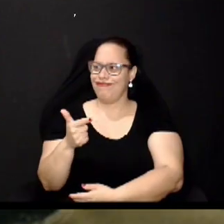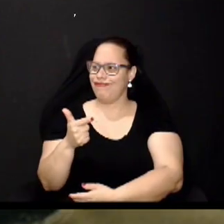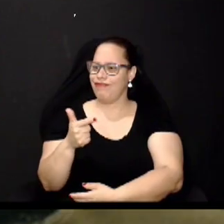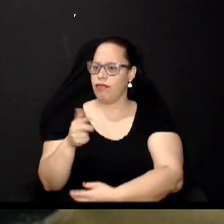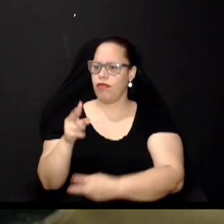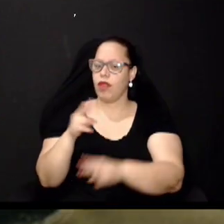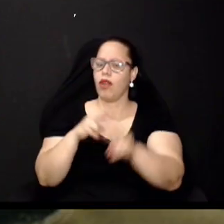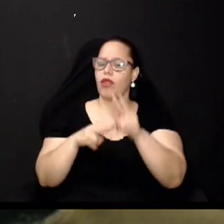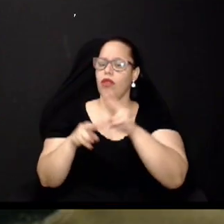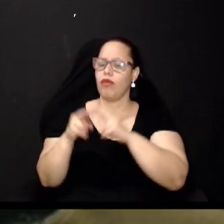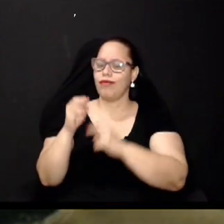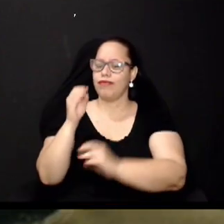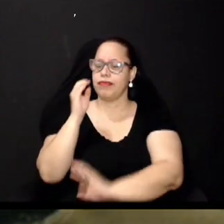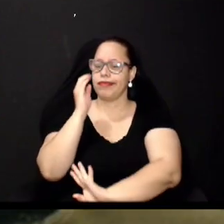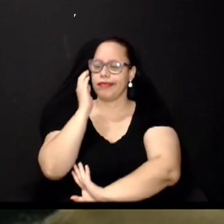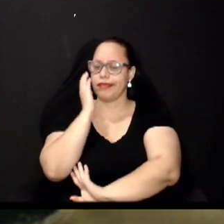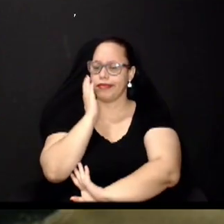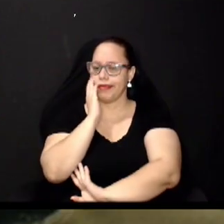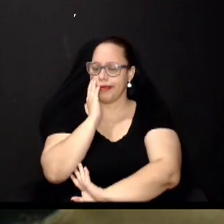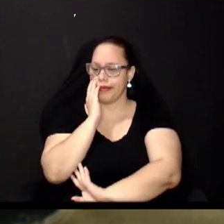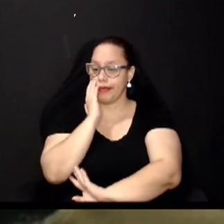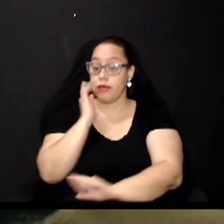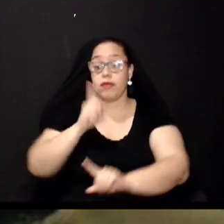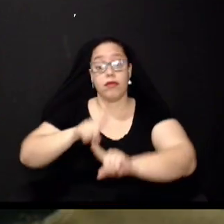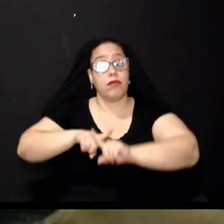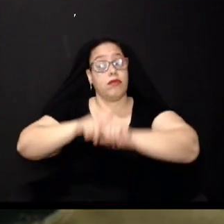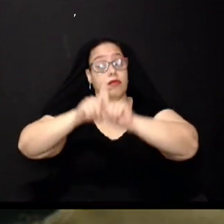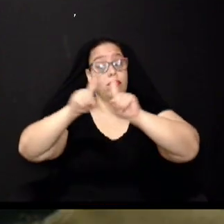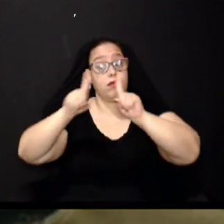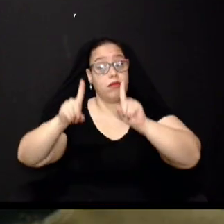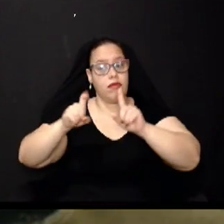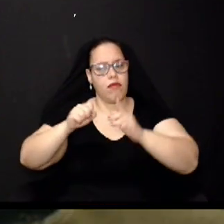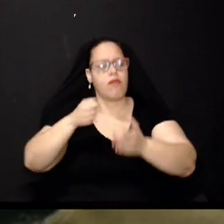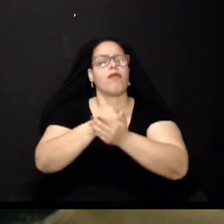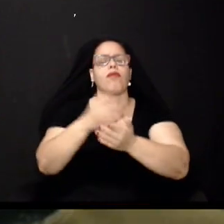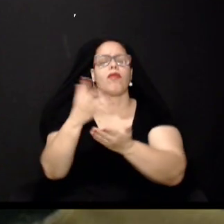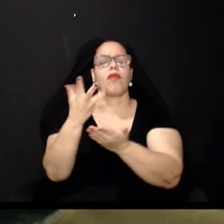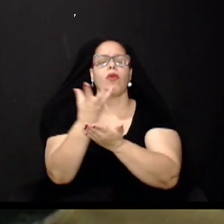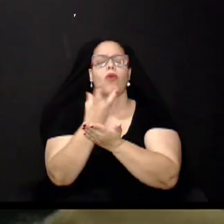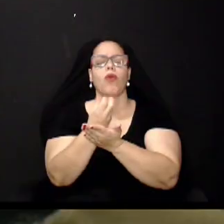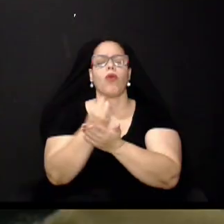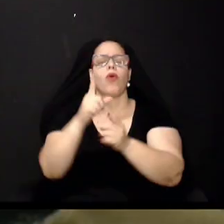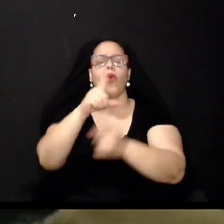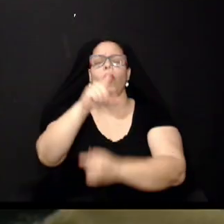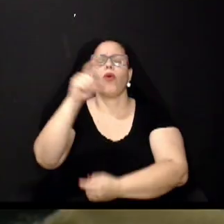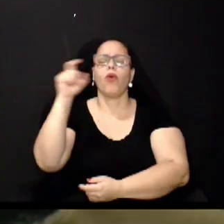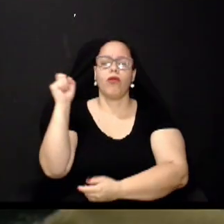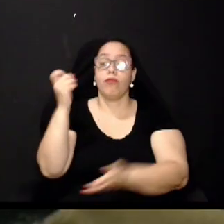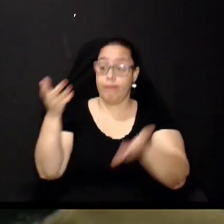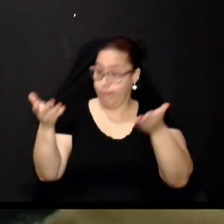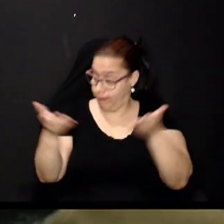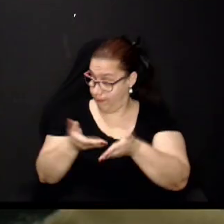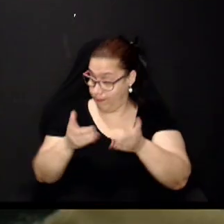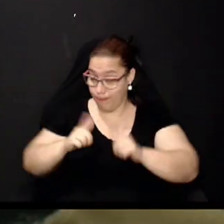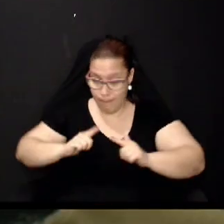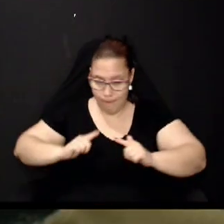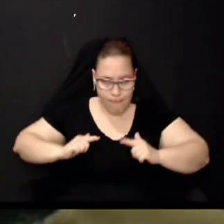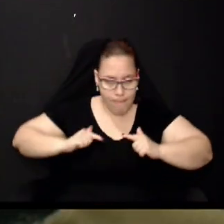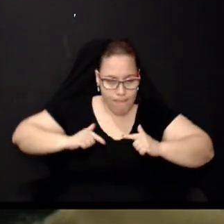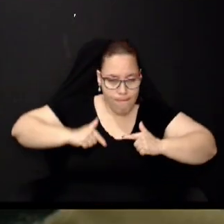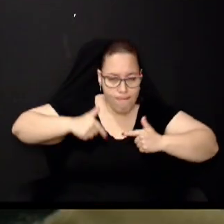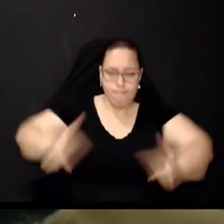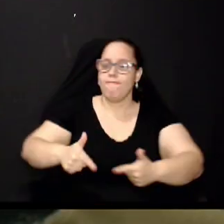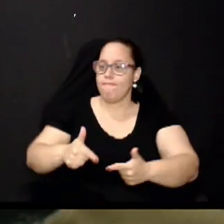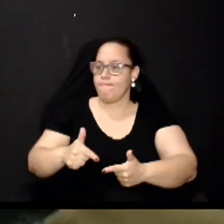né? Mas teve a atitude de sair desse relacionamento e agora vai ter que lutar e lidar com as